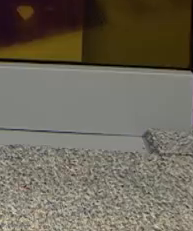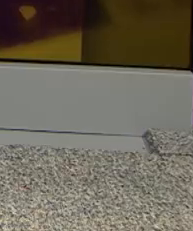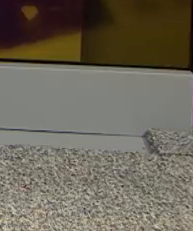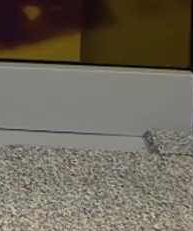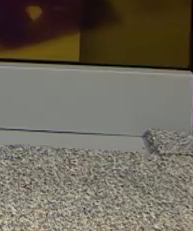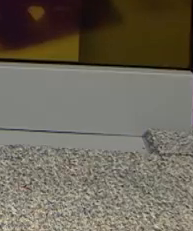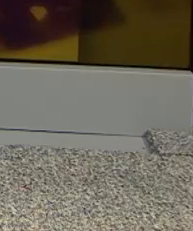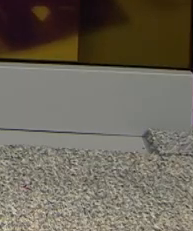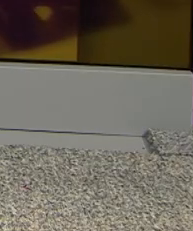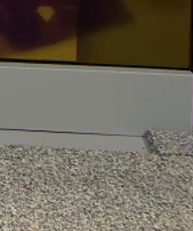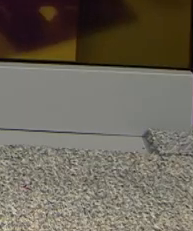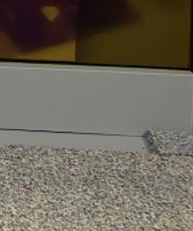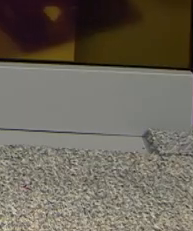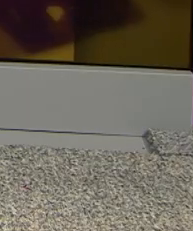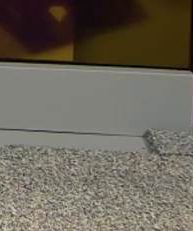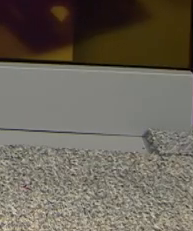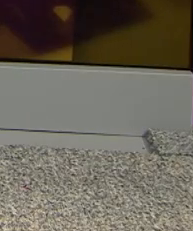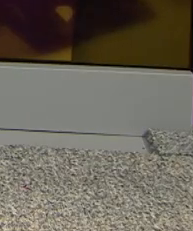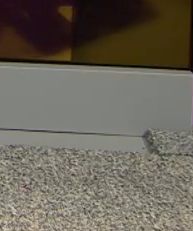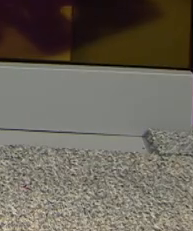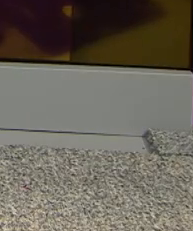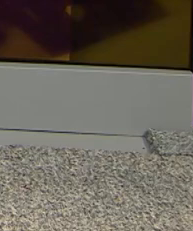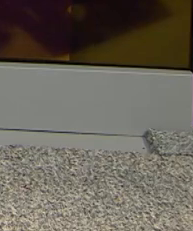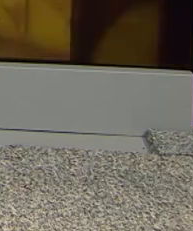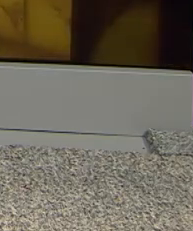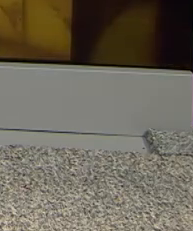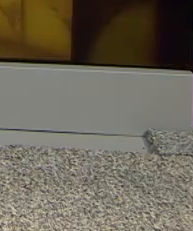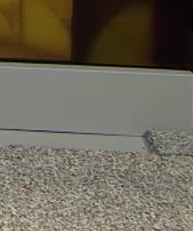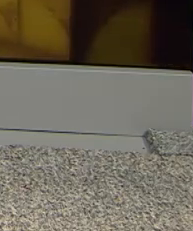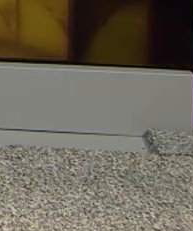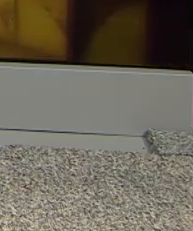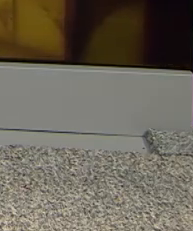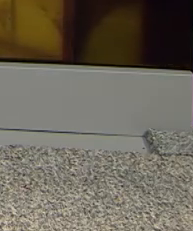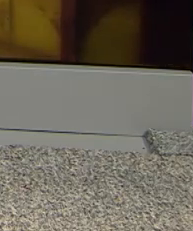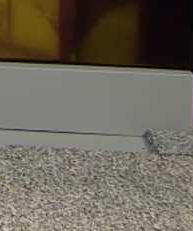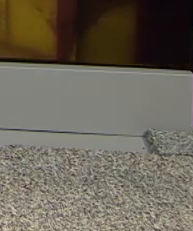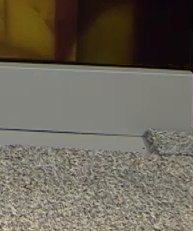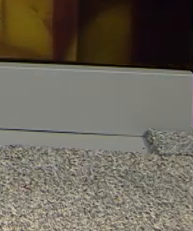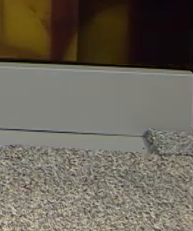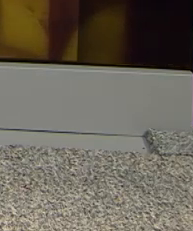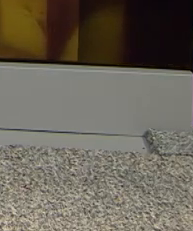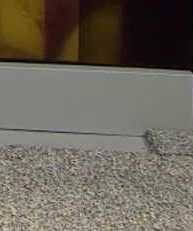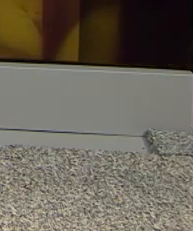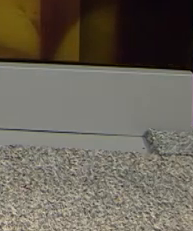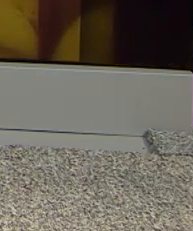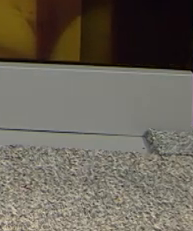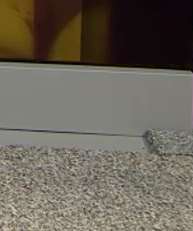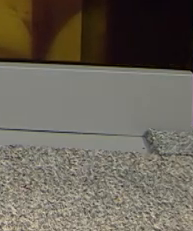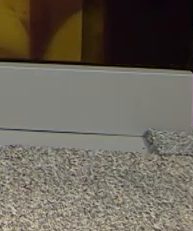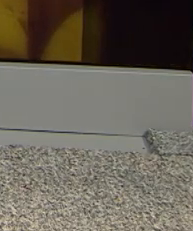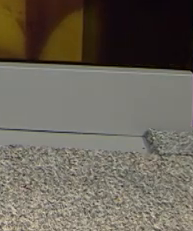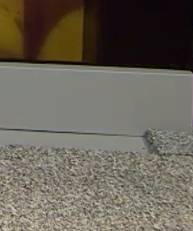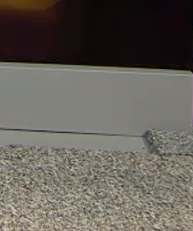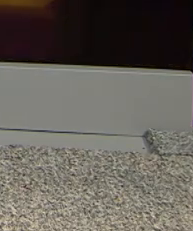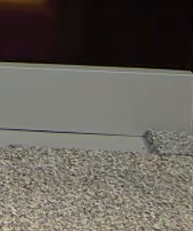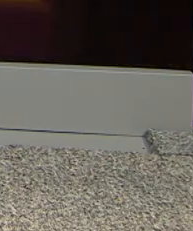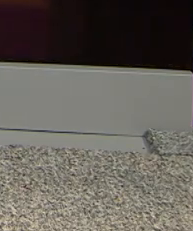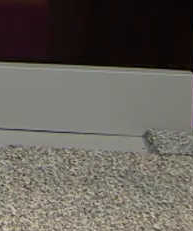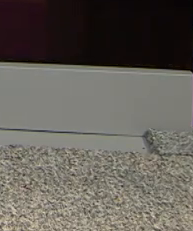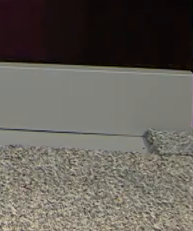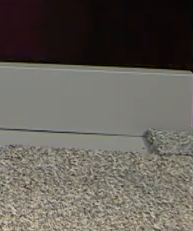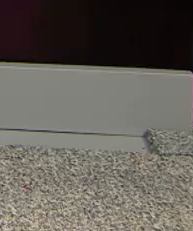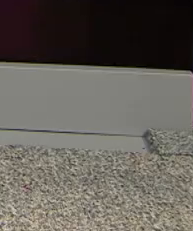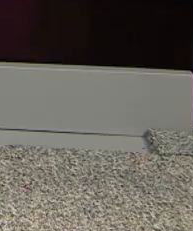nós ficamos por aqui mais sobre esse assunto você acompanha ao longo da nossa programação continue com a gente na nbr a tv do governo